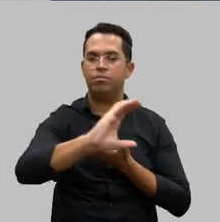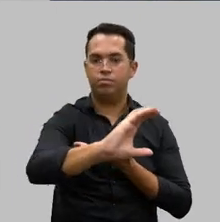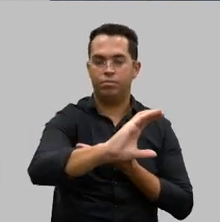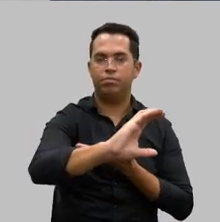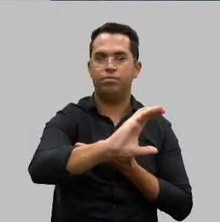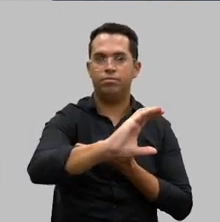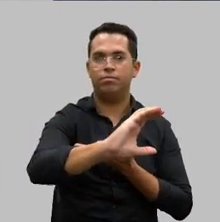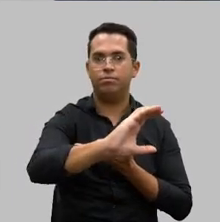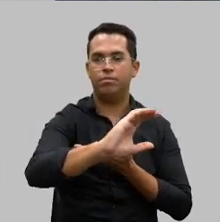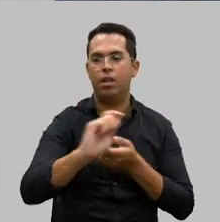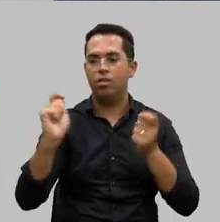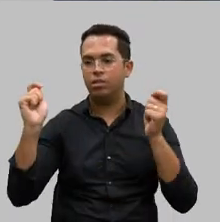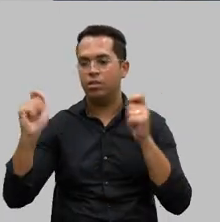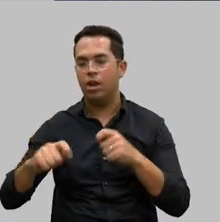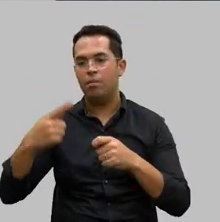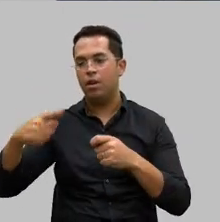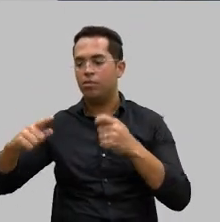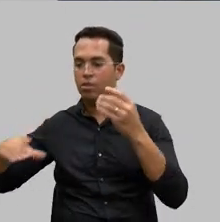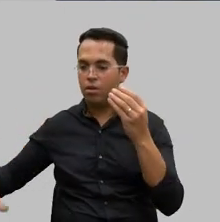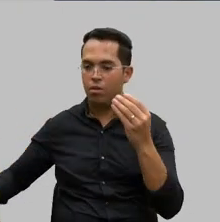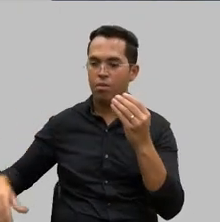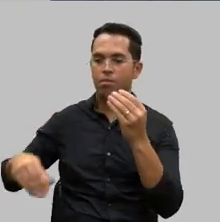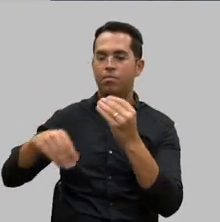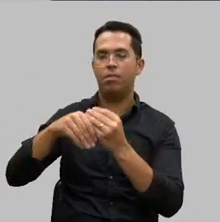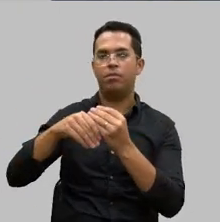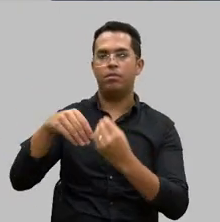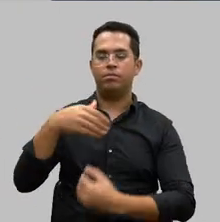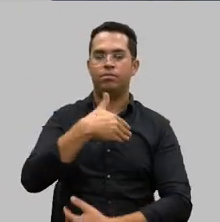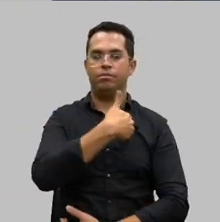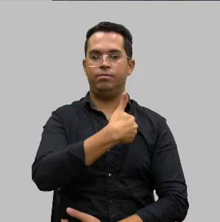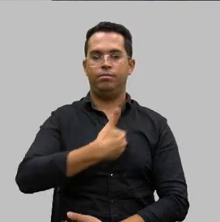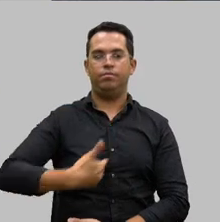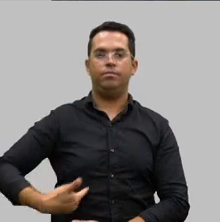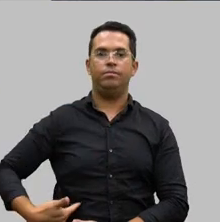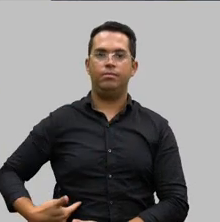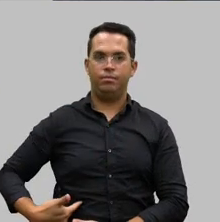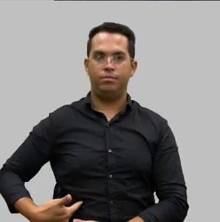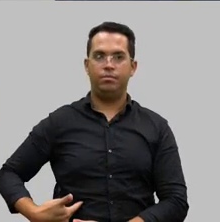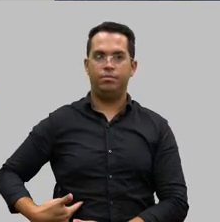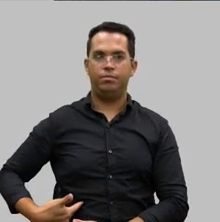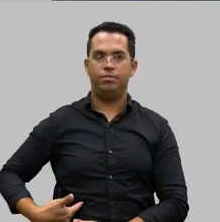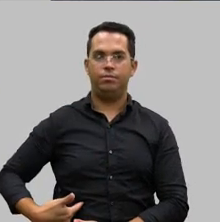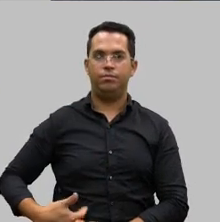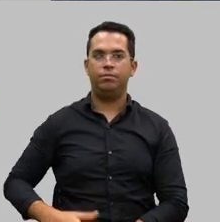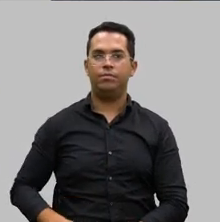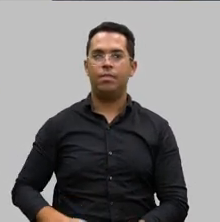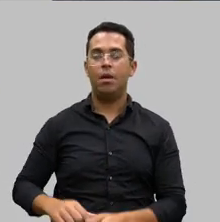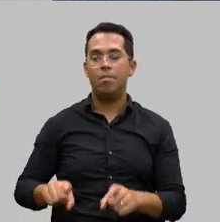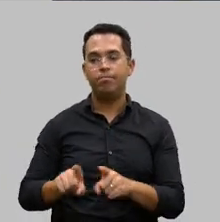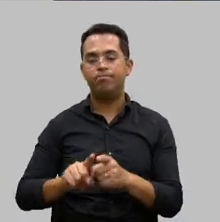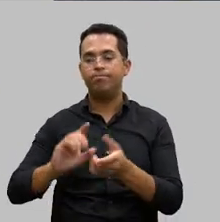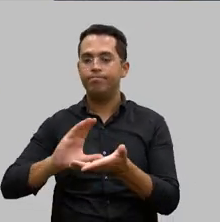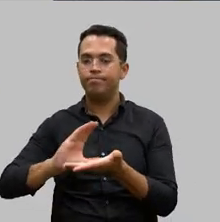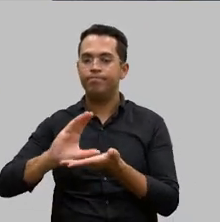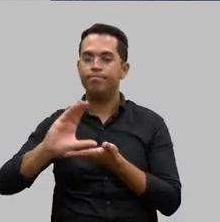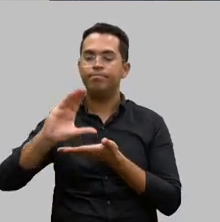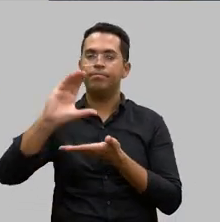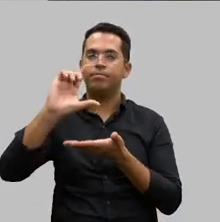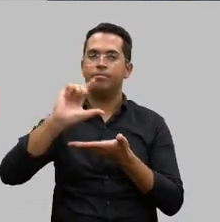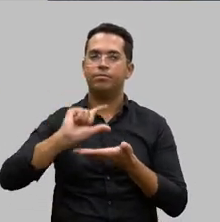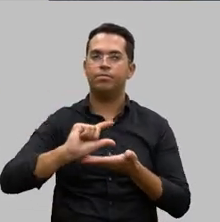porque cada vez mais os nossos recursos referent a essas áreas vem diminuindo no orçamento